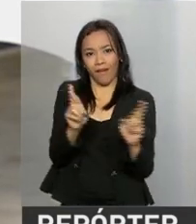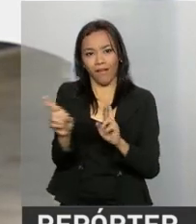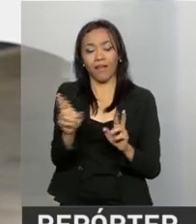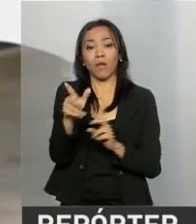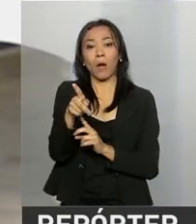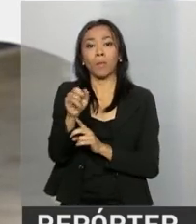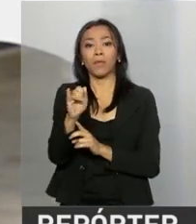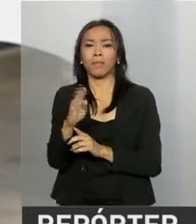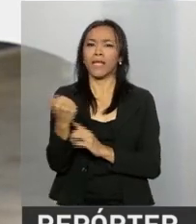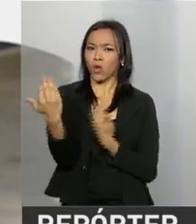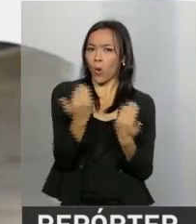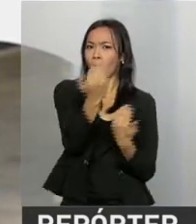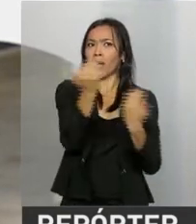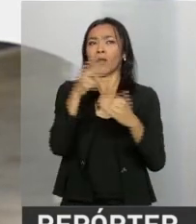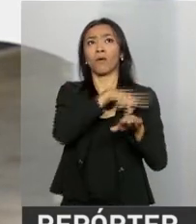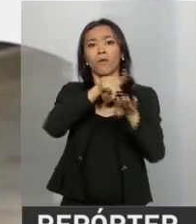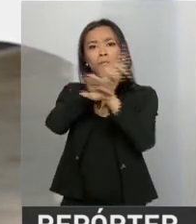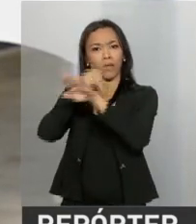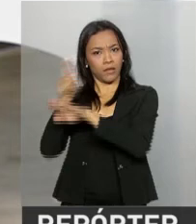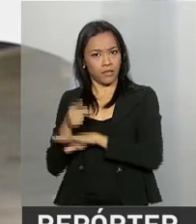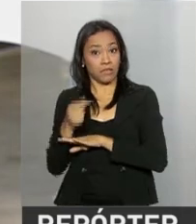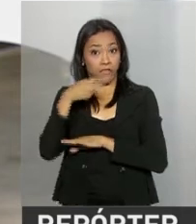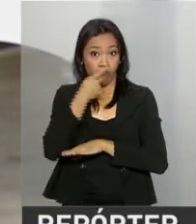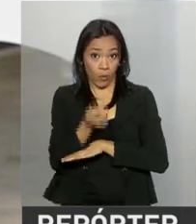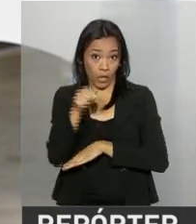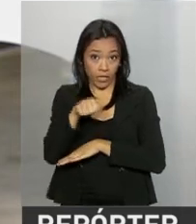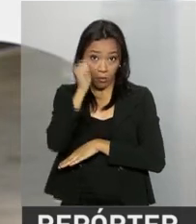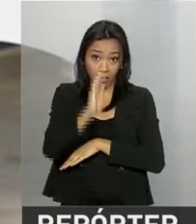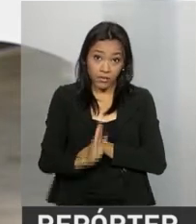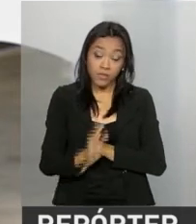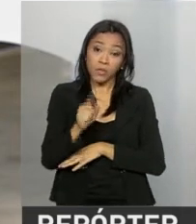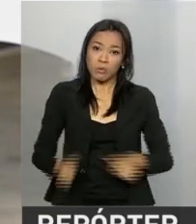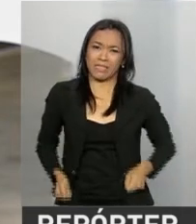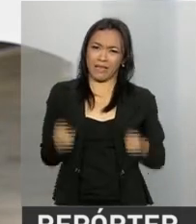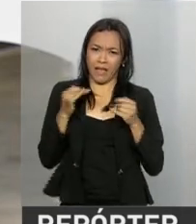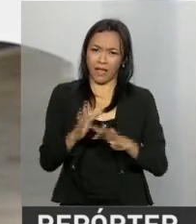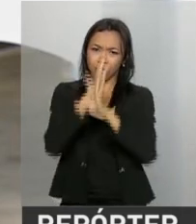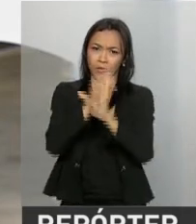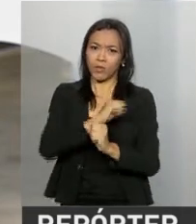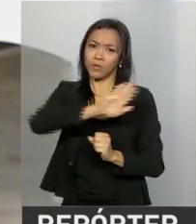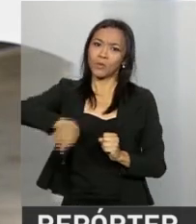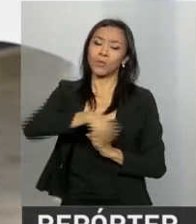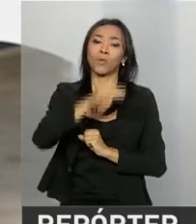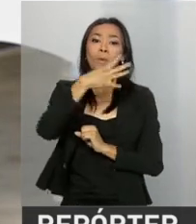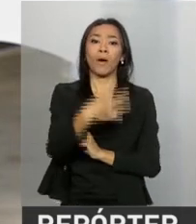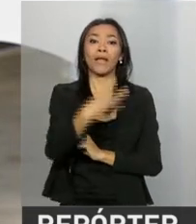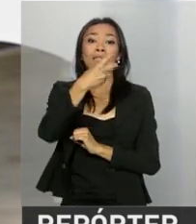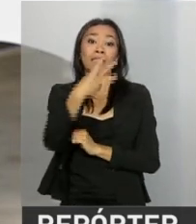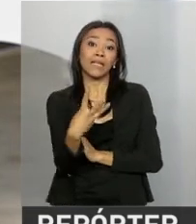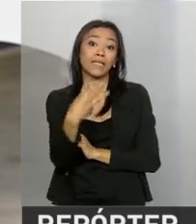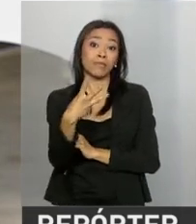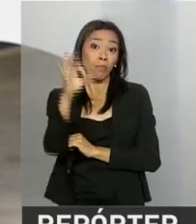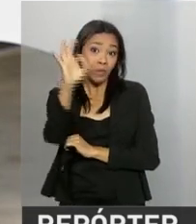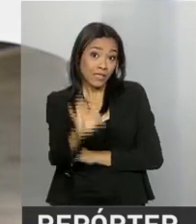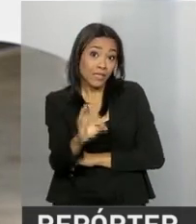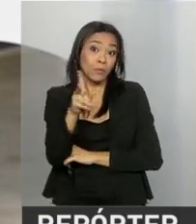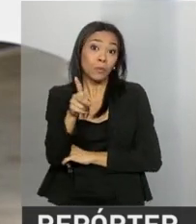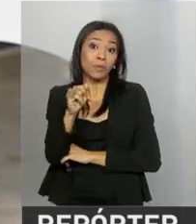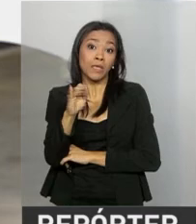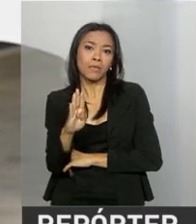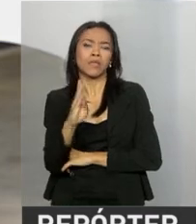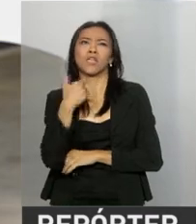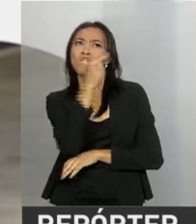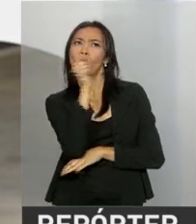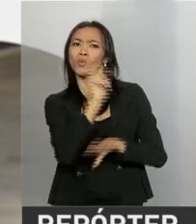com outros países e disse que no brasil os gastos públicos totais somam 43 por cento do pib sendo que nos países